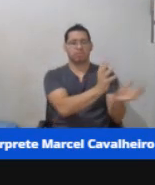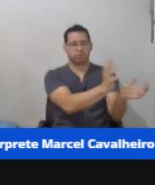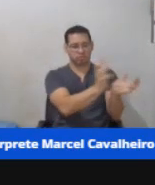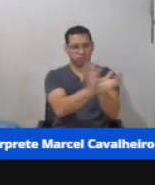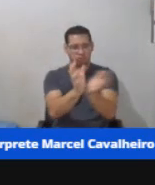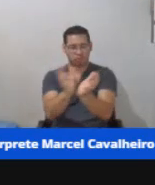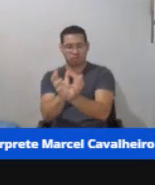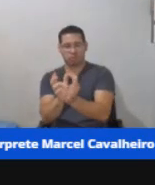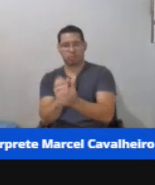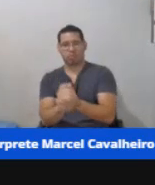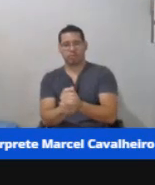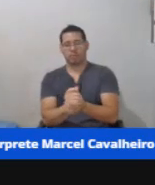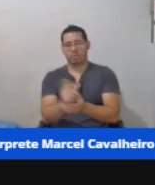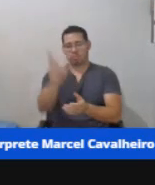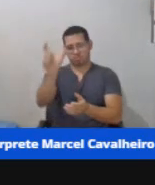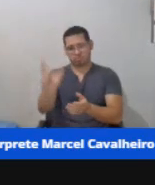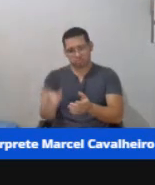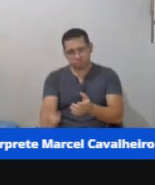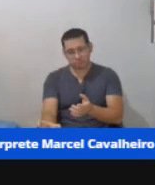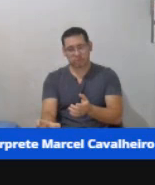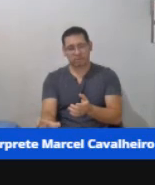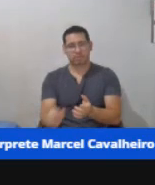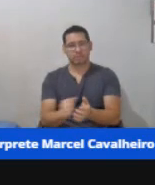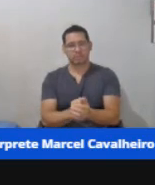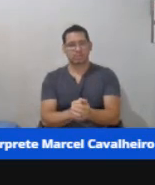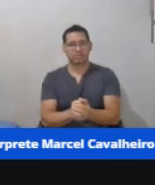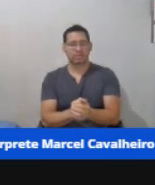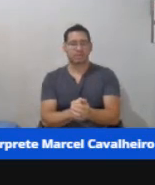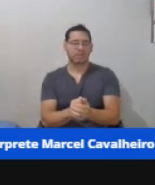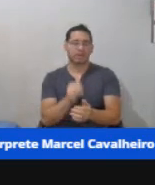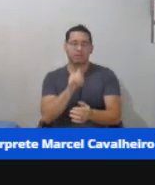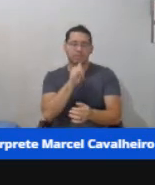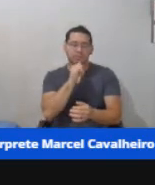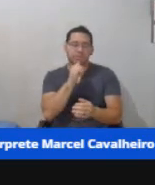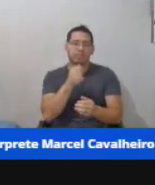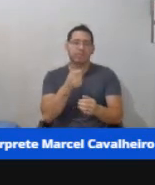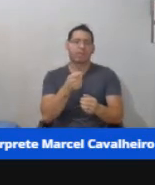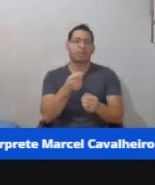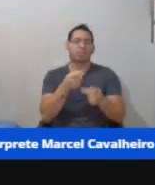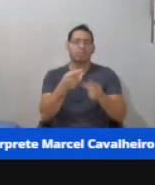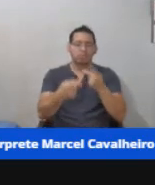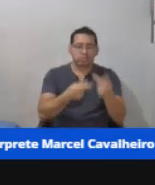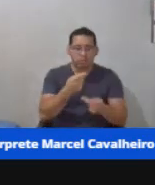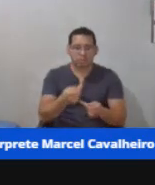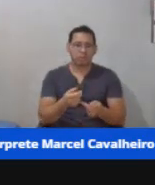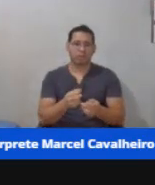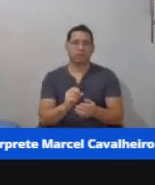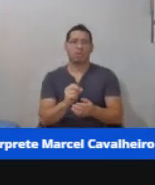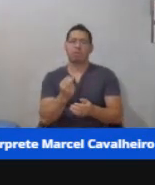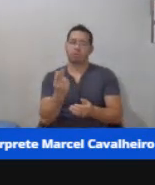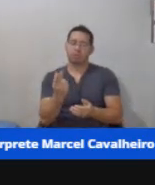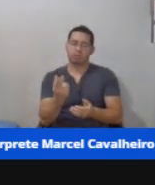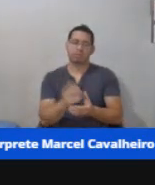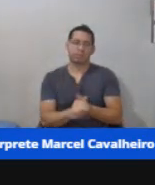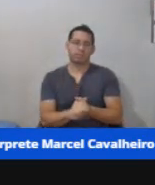presença física para as performances discursivas ou produtivas.